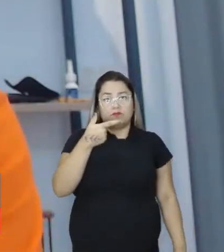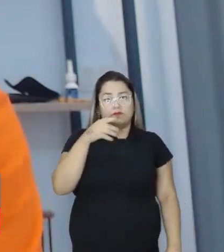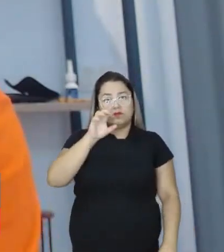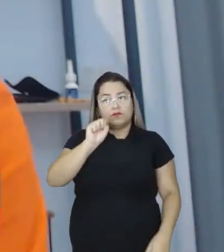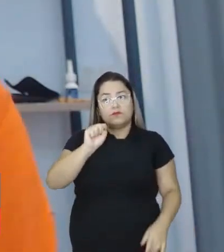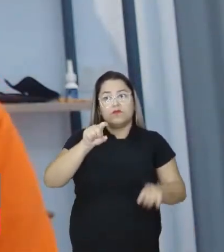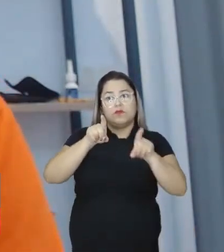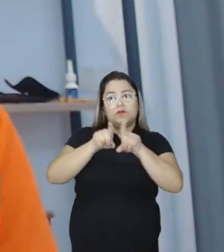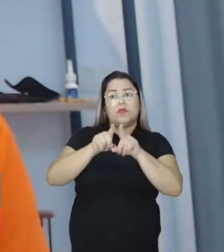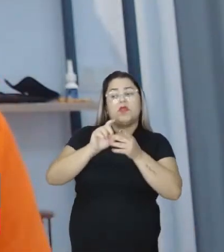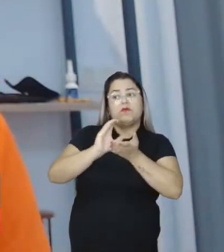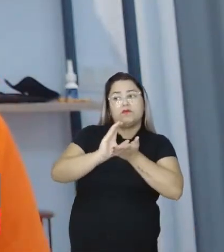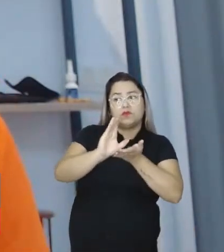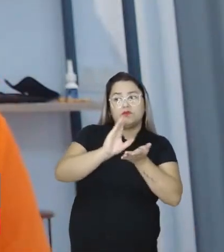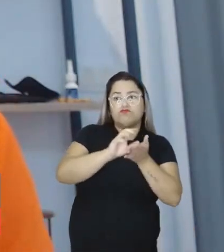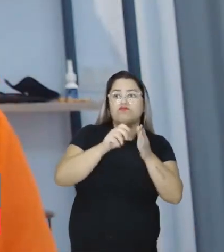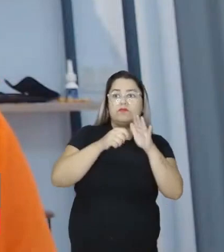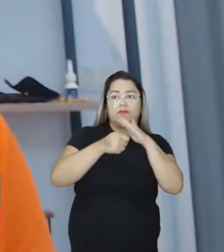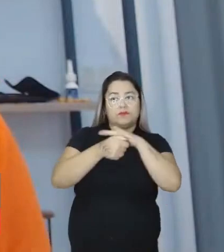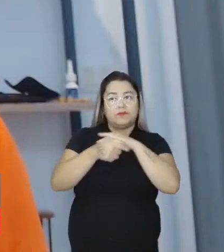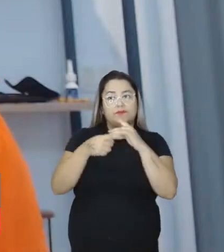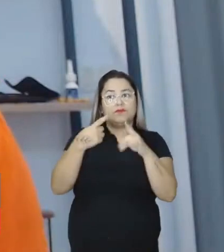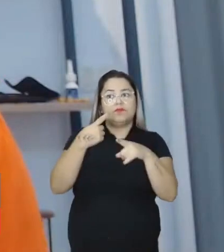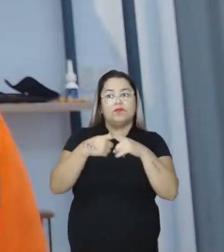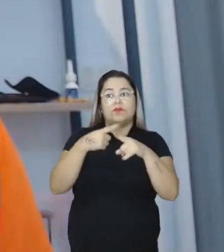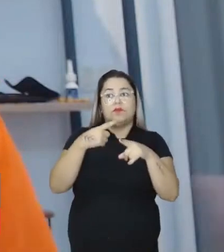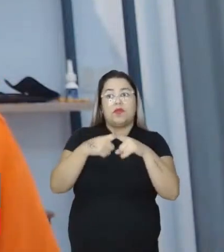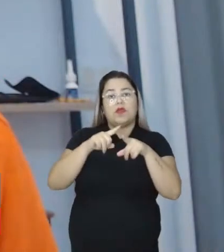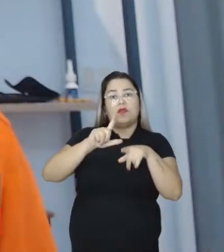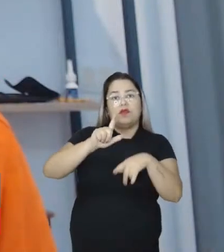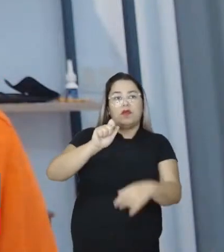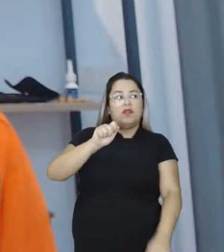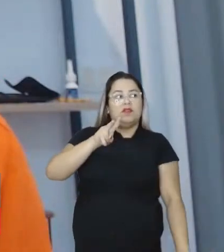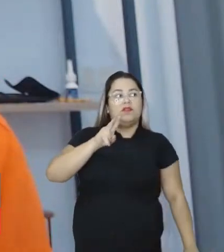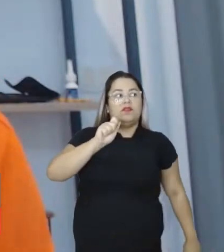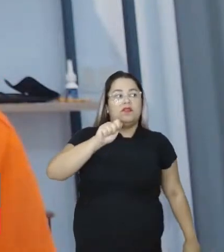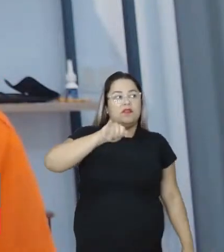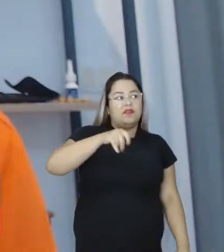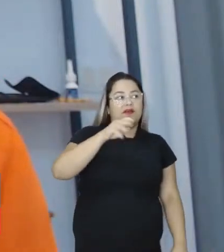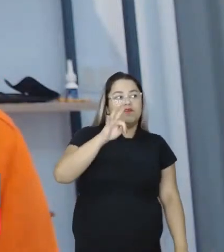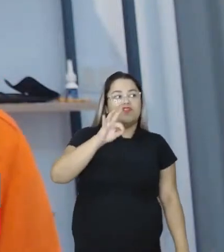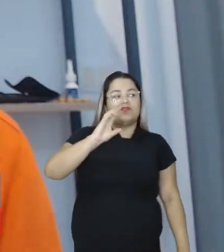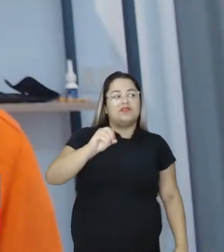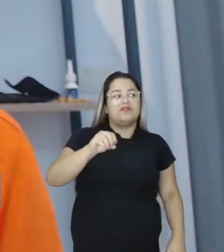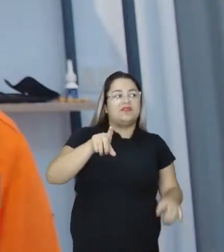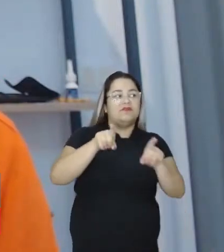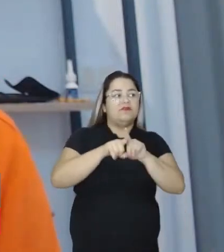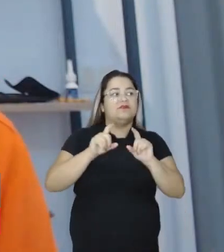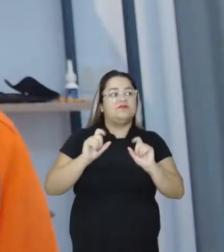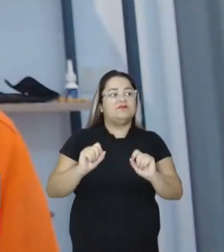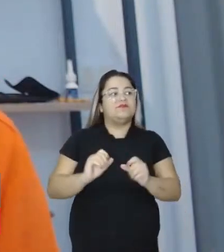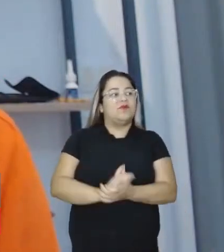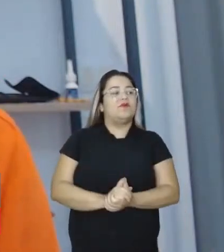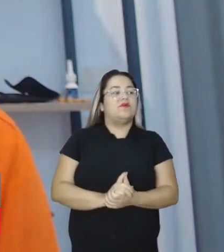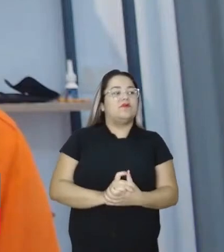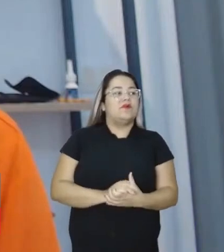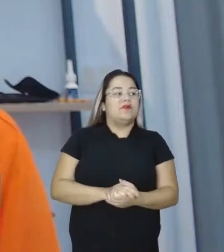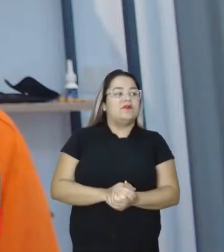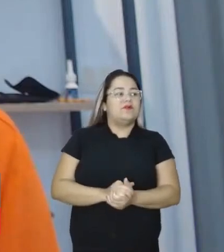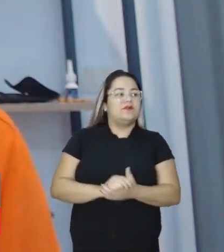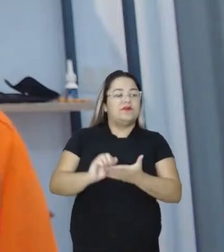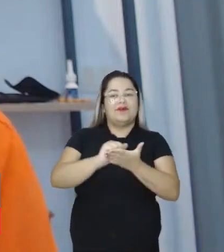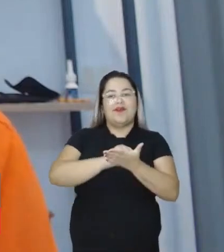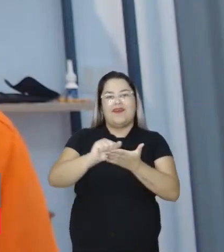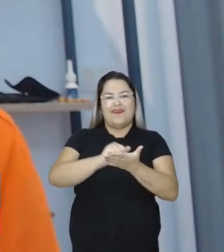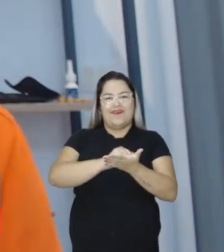em refinaria, sim, por que não? A Lava Jato ela paralisou as obras da refinaria Abreu Lima, importante refinaria que está